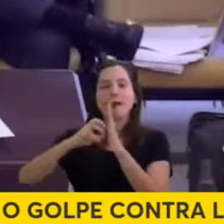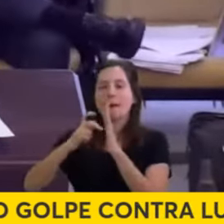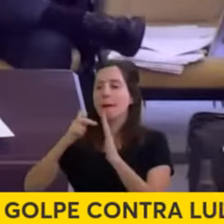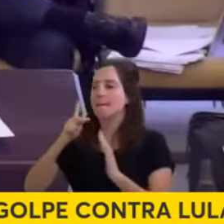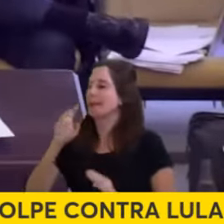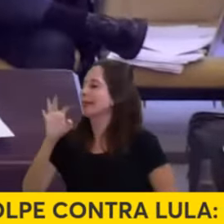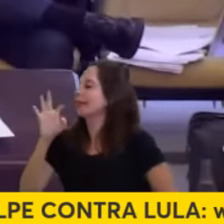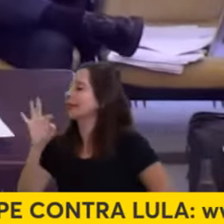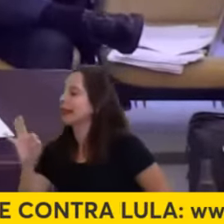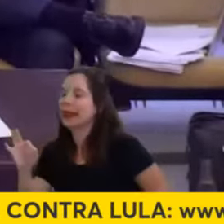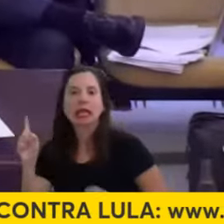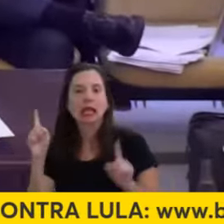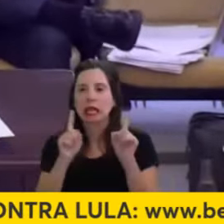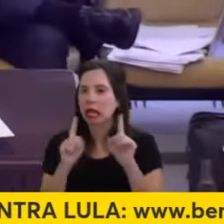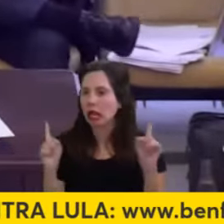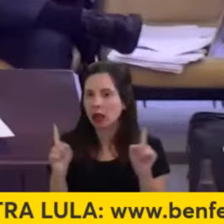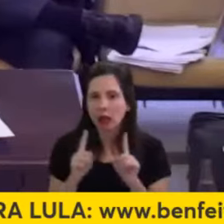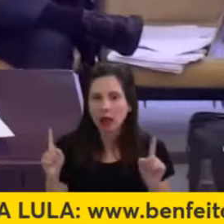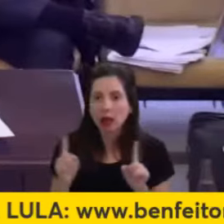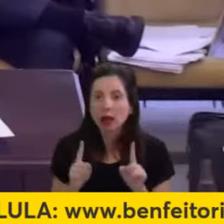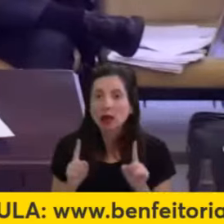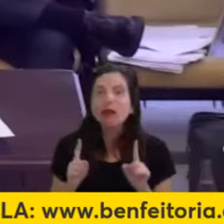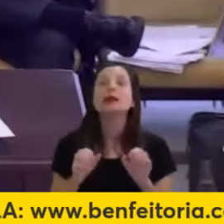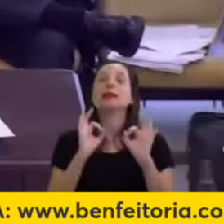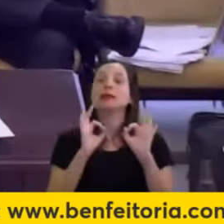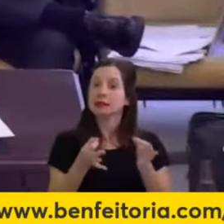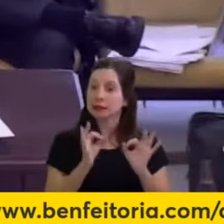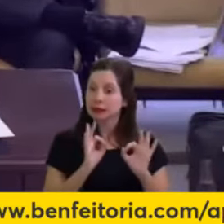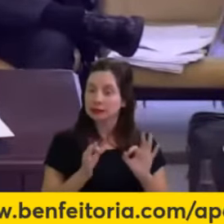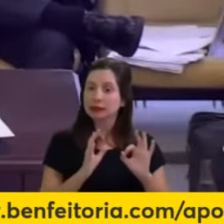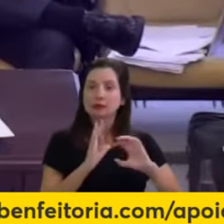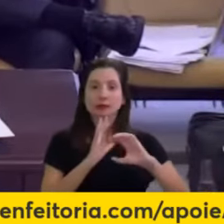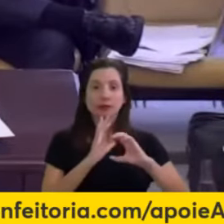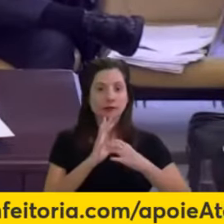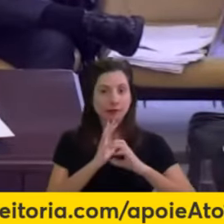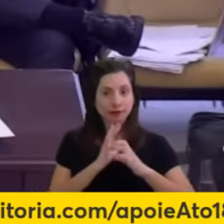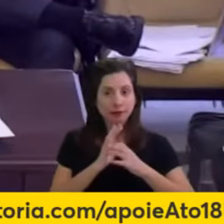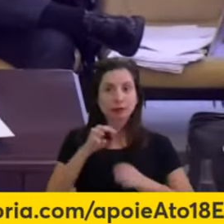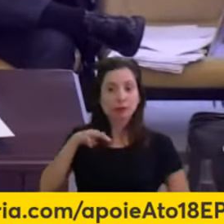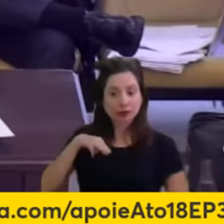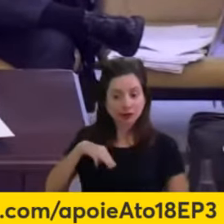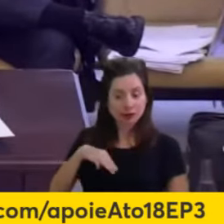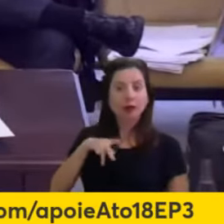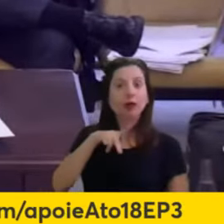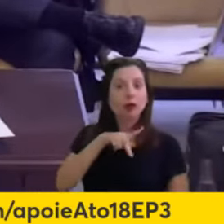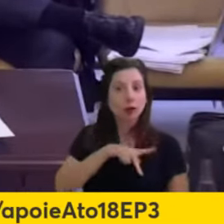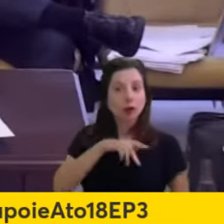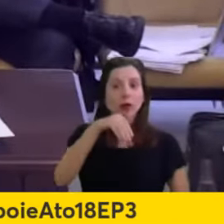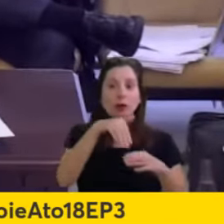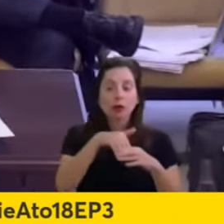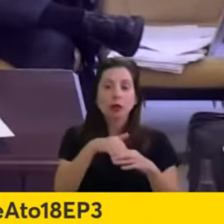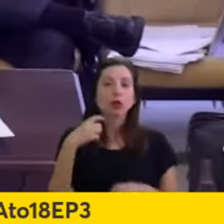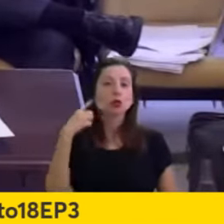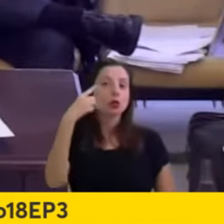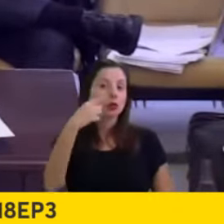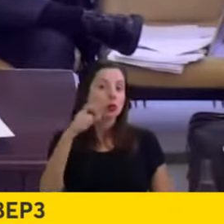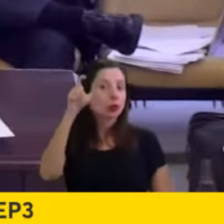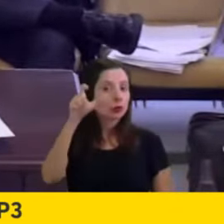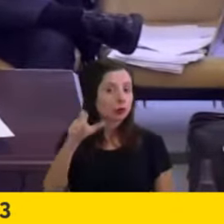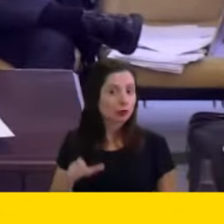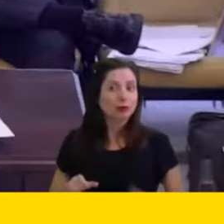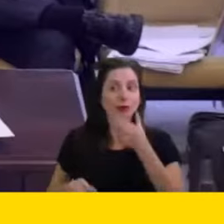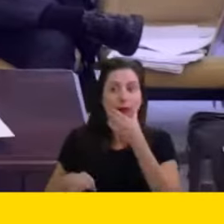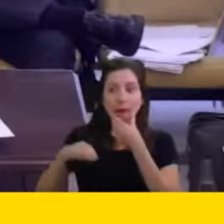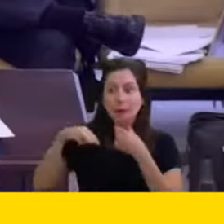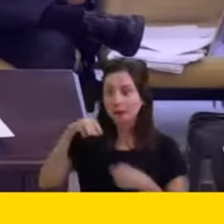é a versão inclusive afiliada do Ministério Público eleitoral Dr Marcelo da Dra Luiz Helena